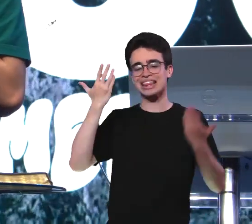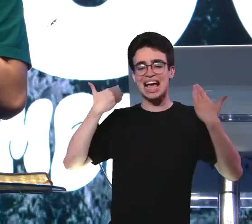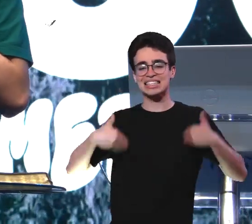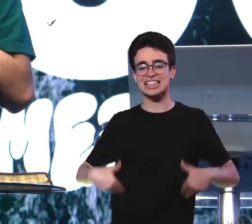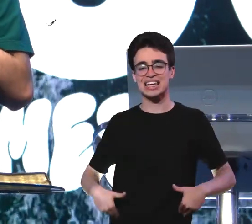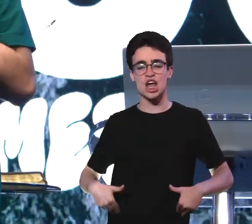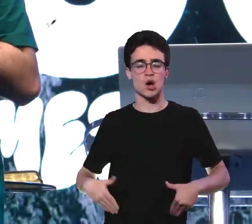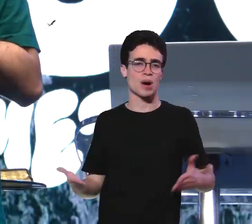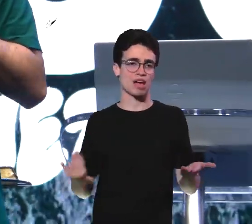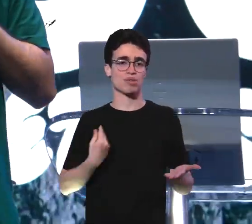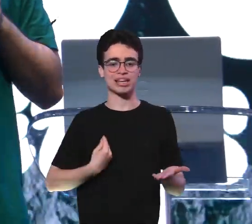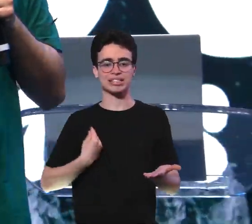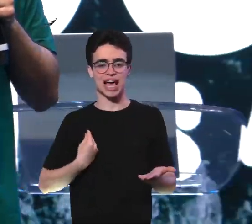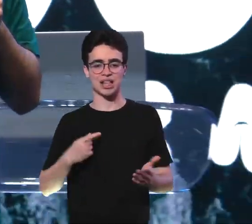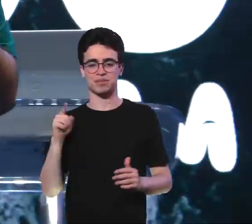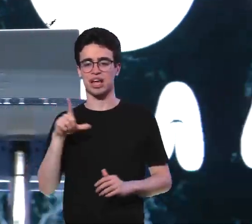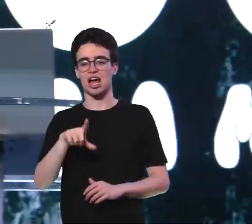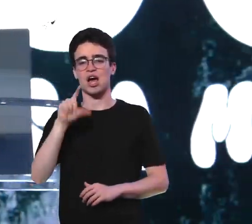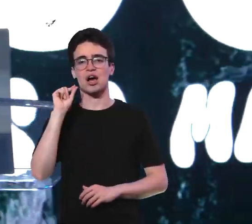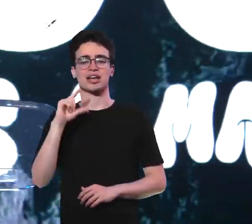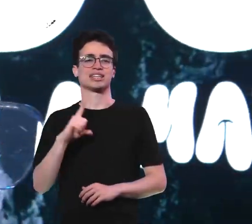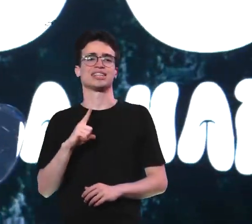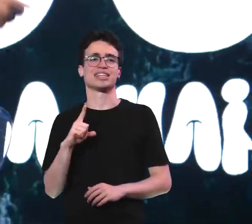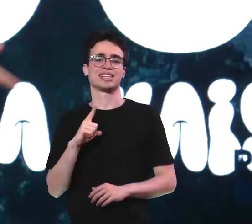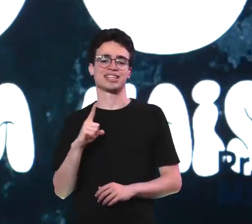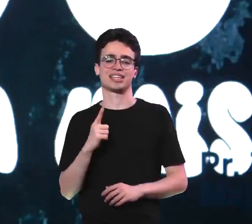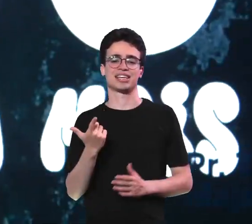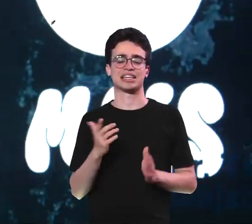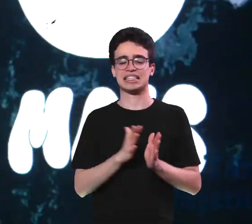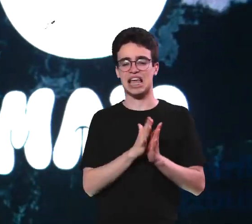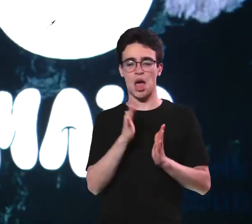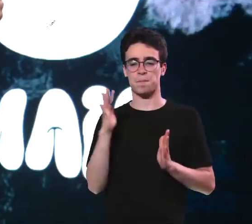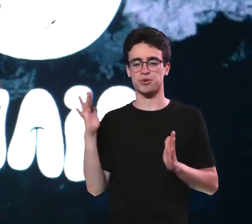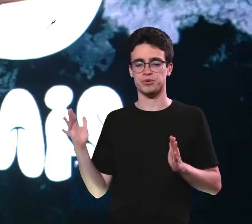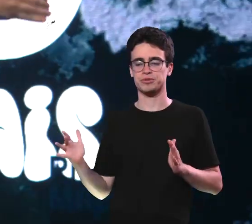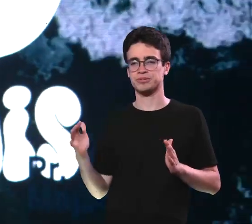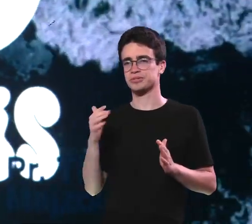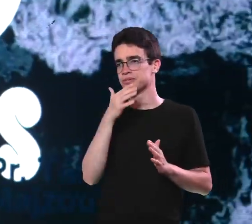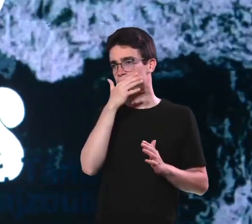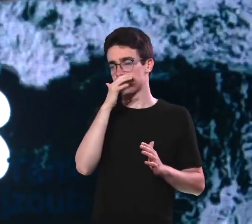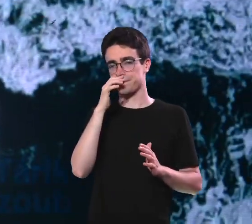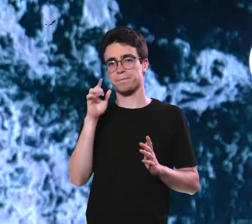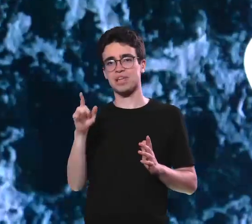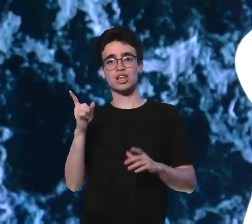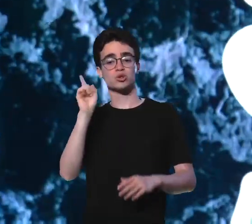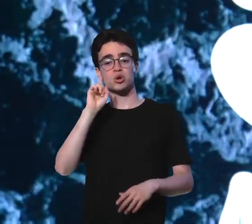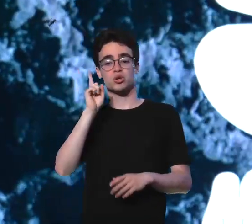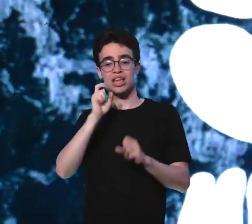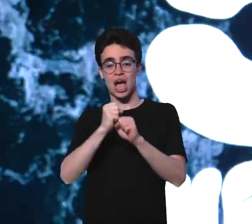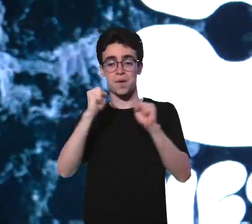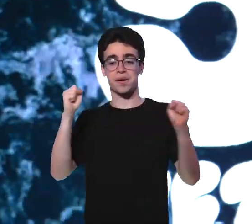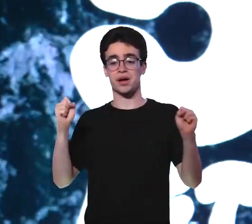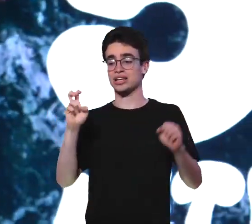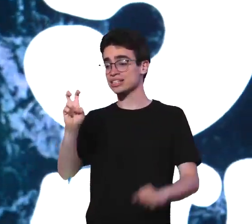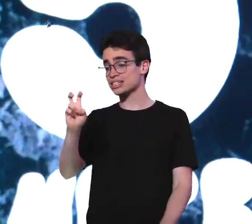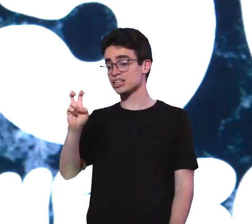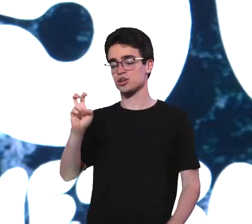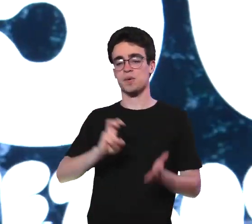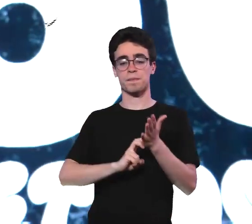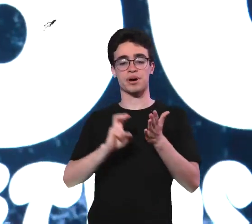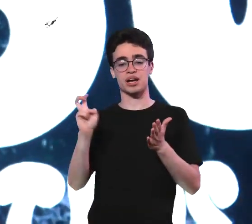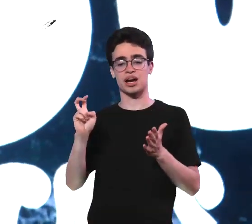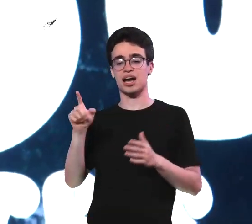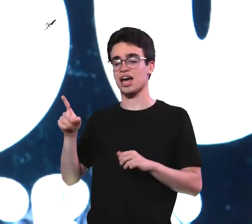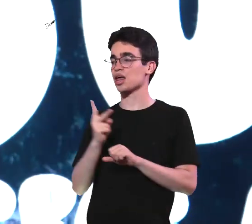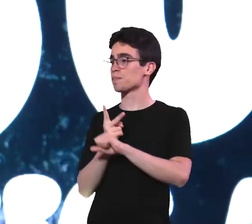Ela decidiu ficar durante um tempo, acordando todos os dias às 5 da manhã para buscar o